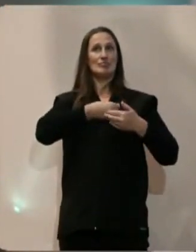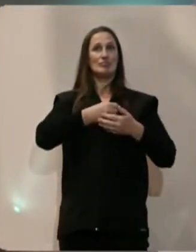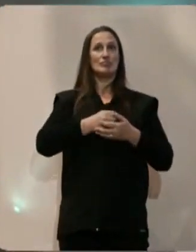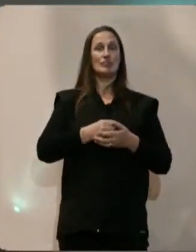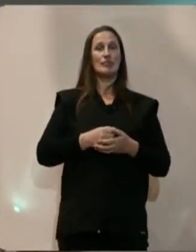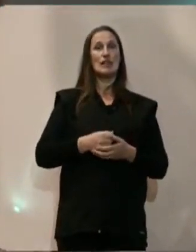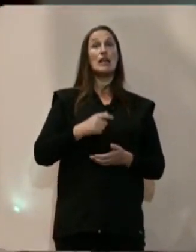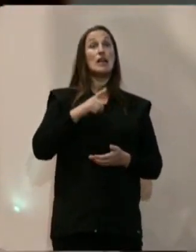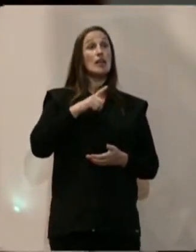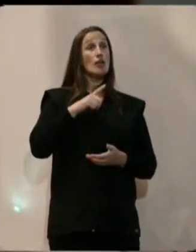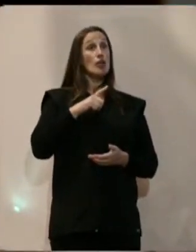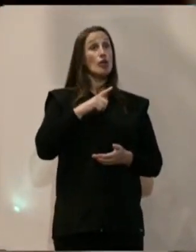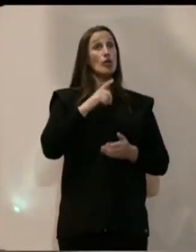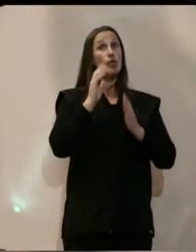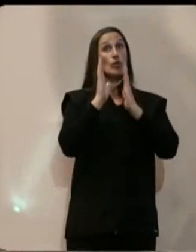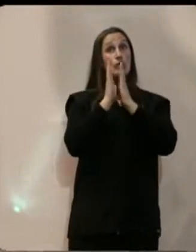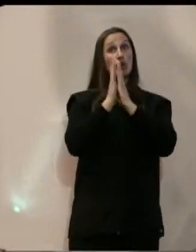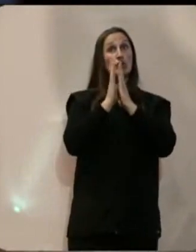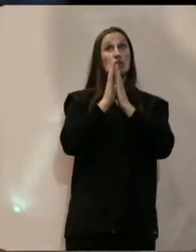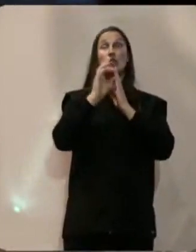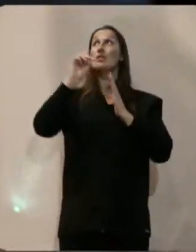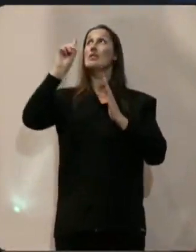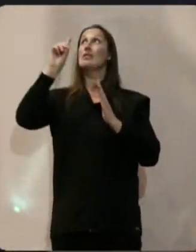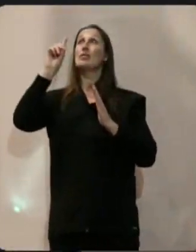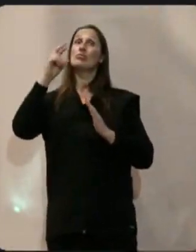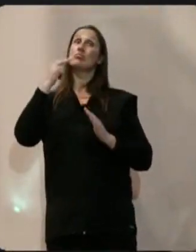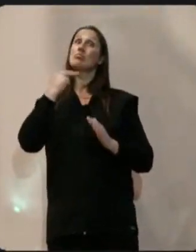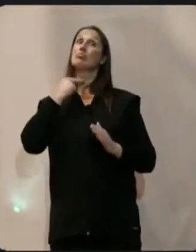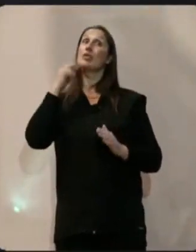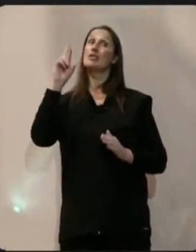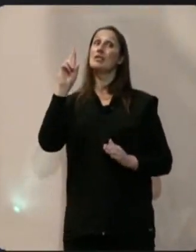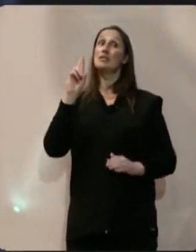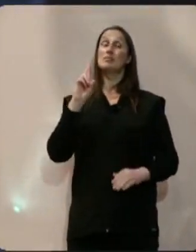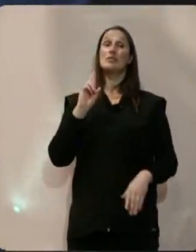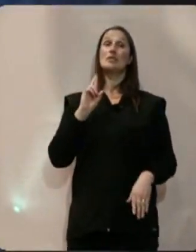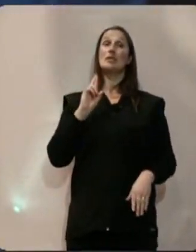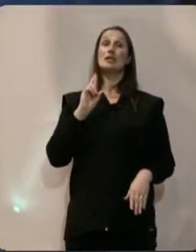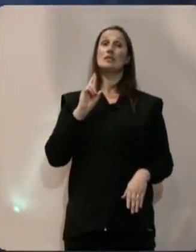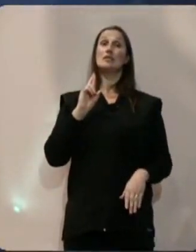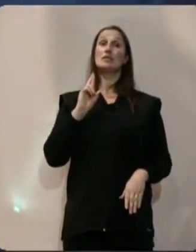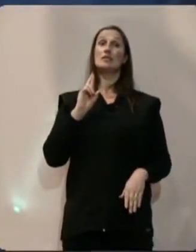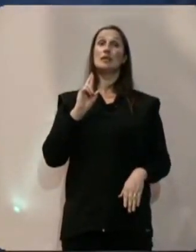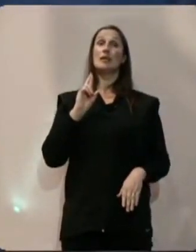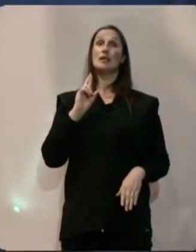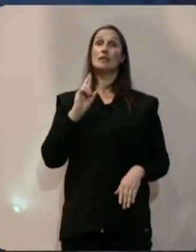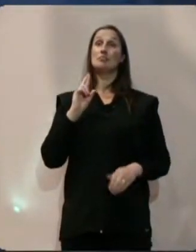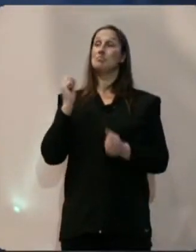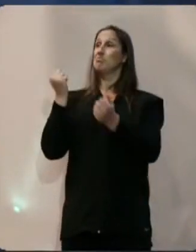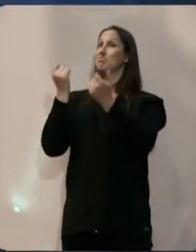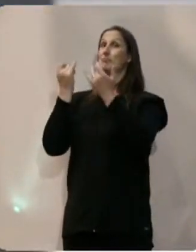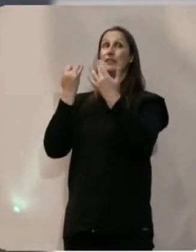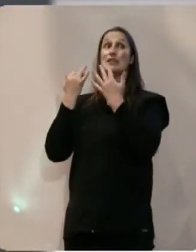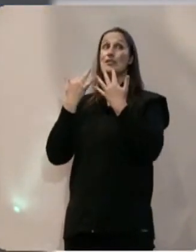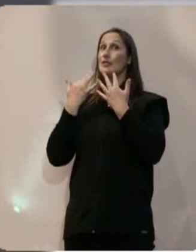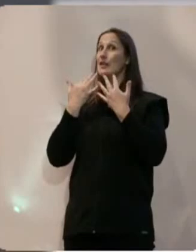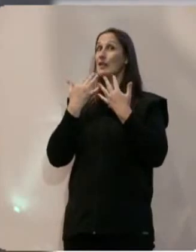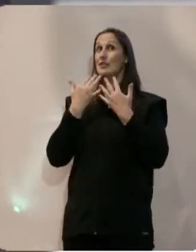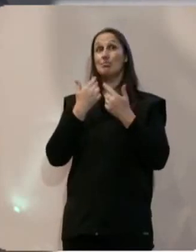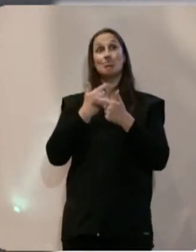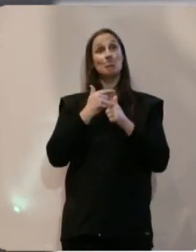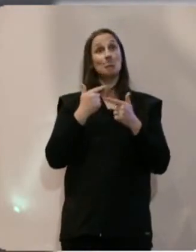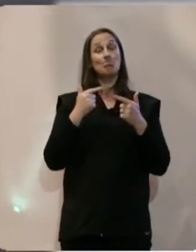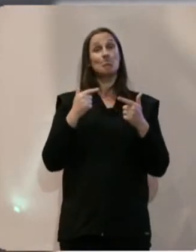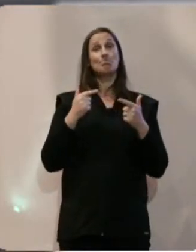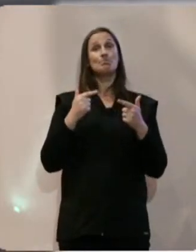Há orações que Deus não pode ouvir, porque Ele sabe que não serão bênção na nossa vida.